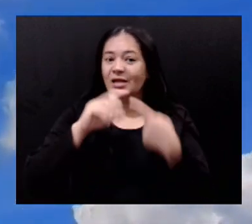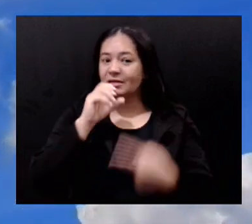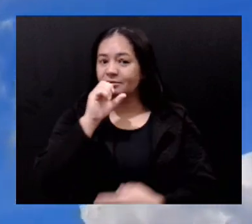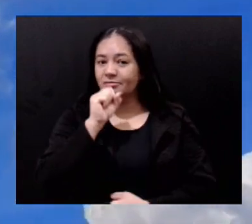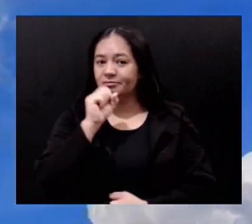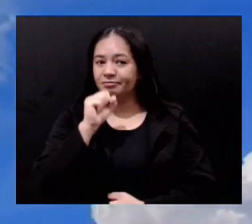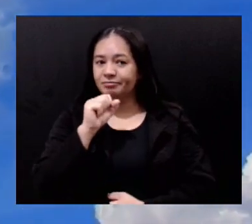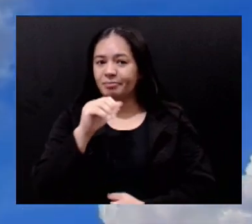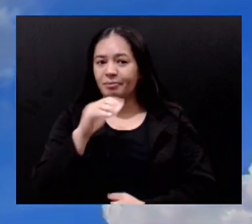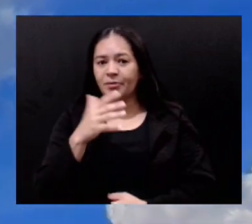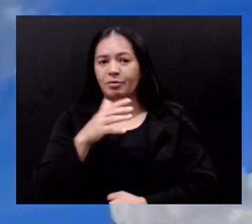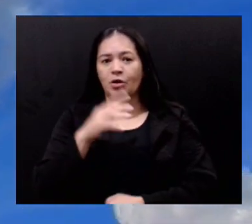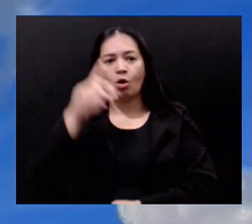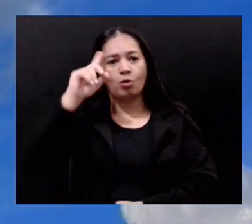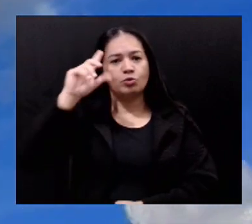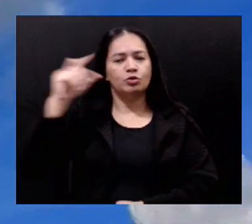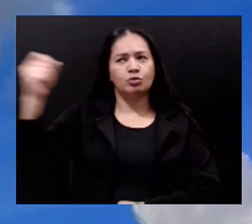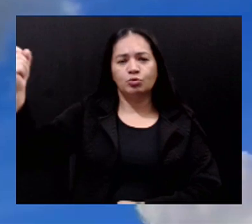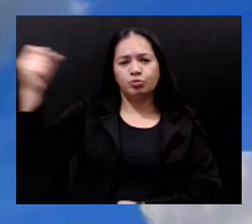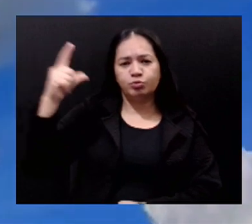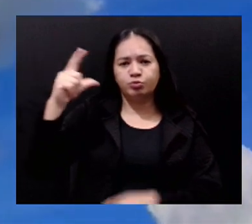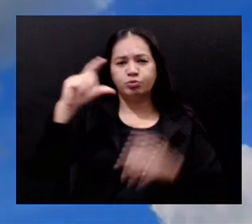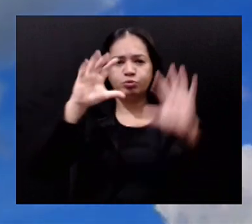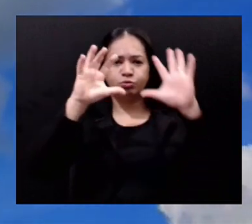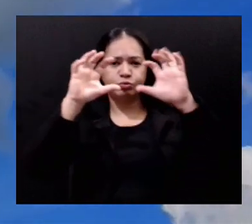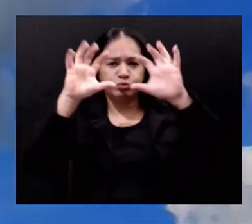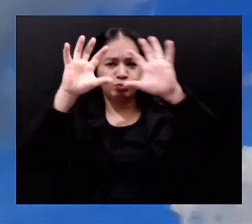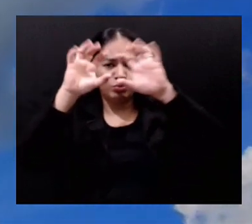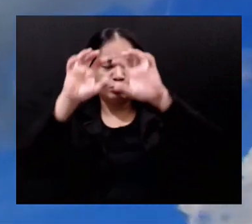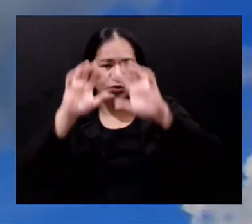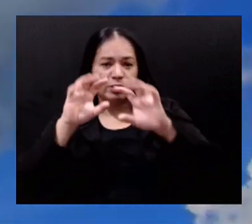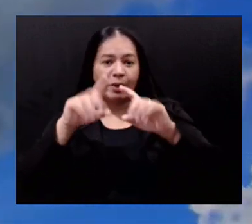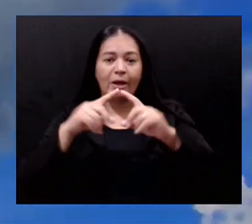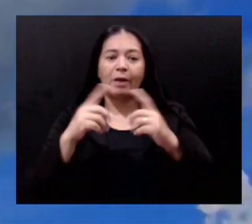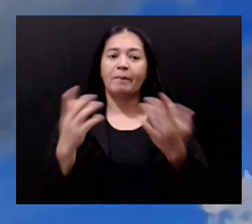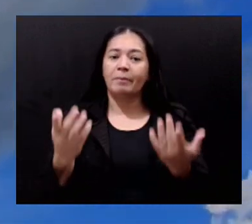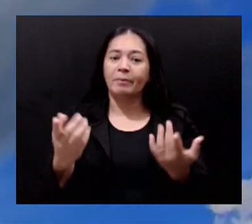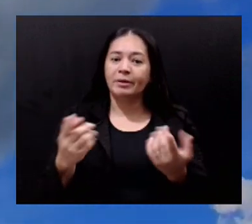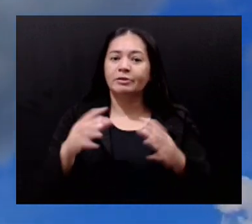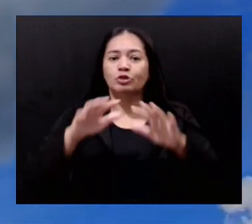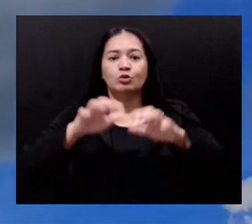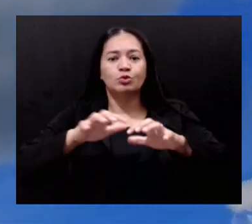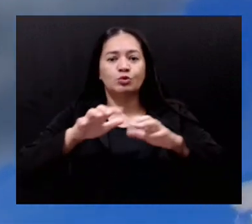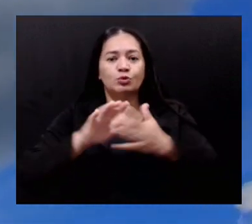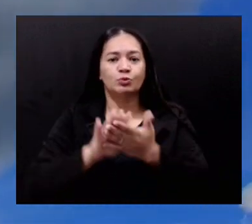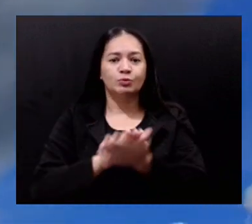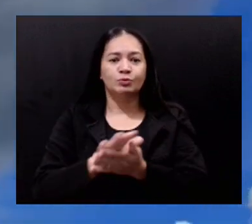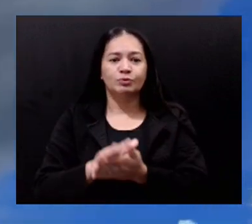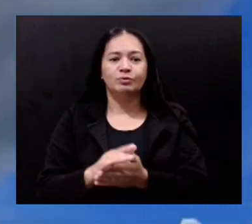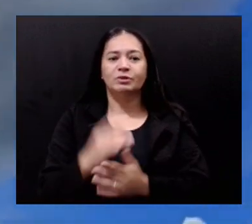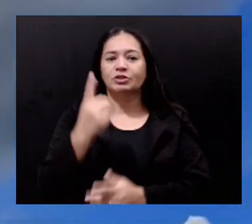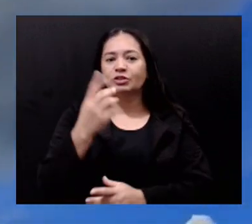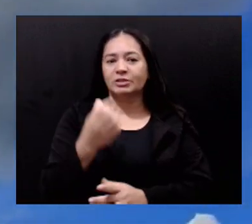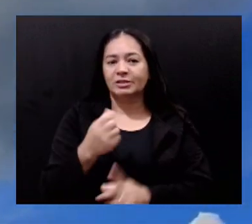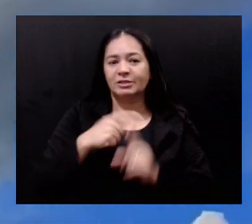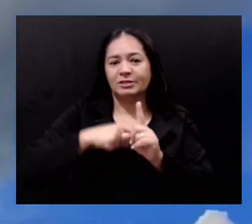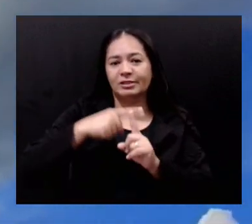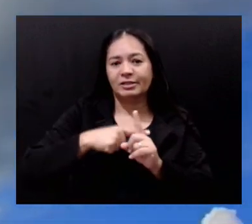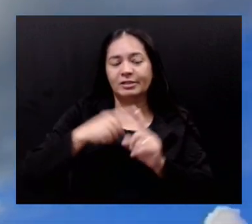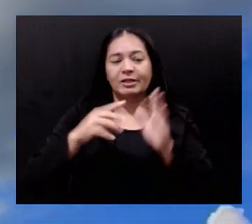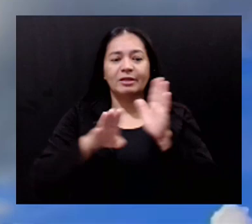sol, com muitas nuvens à tarde e à noite, porém sem chuva, mínima 16, máxima 28. E domingão, como é que fica,